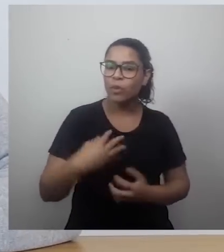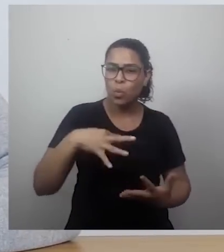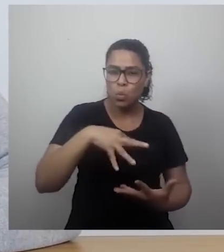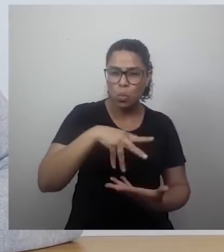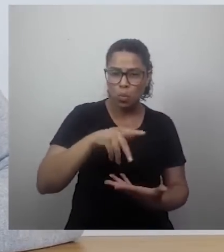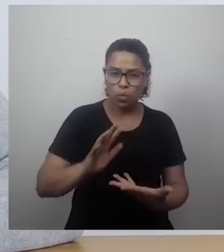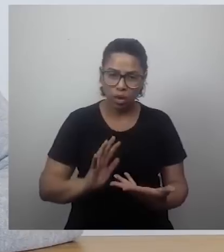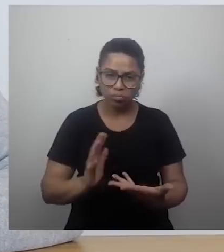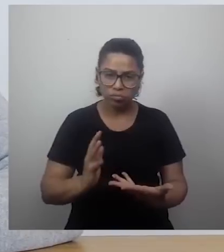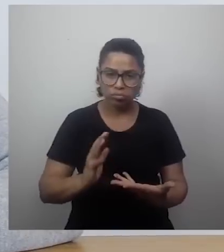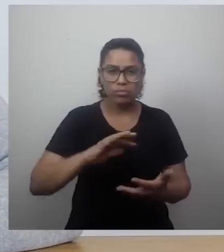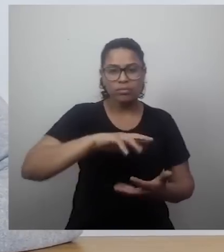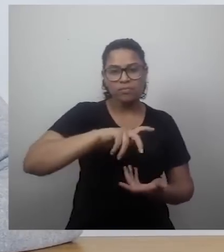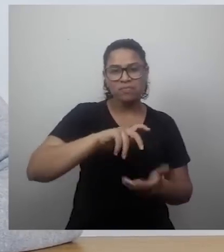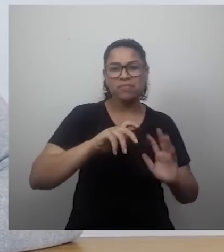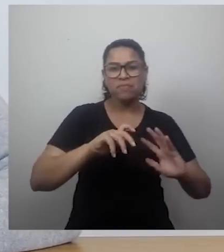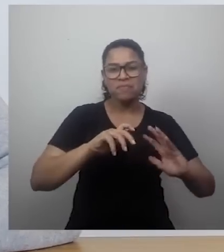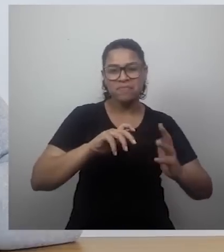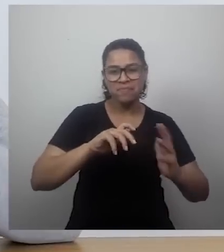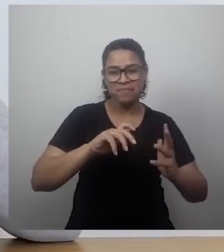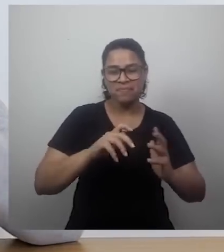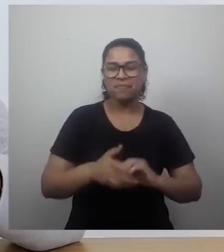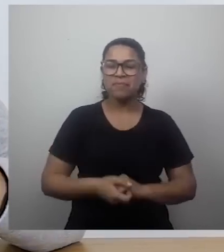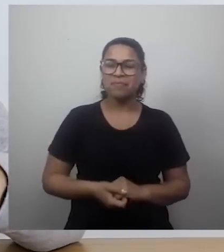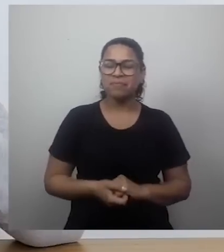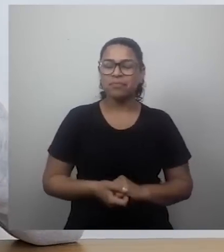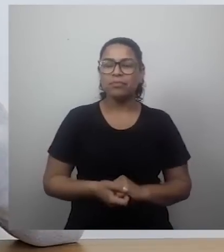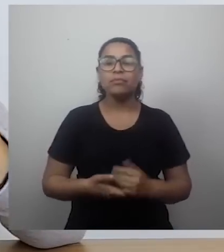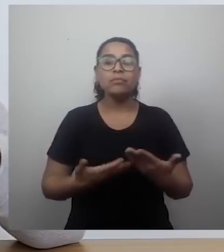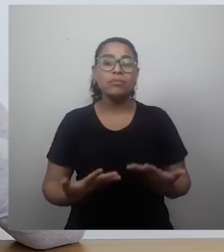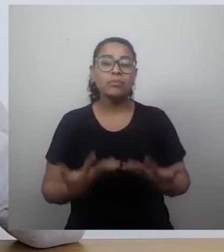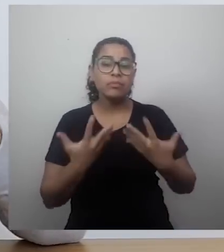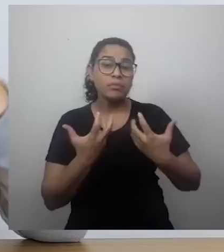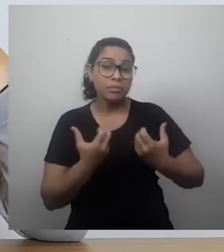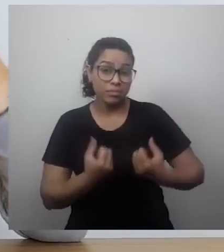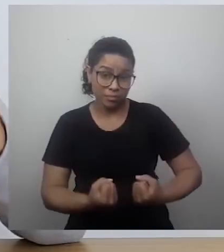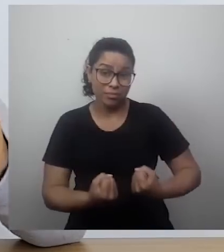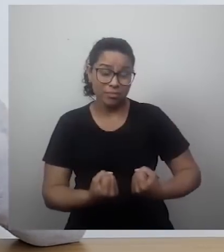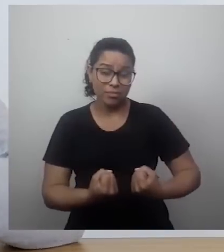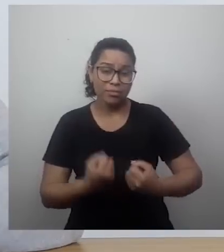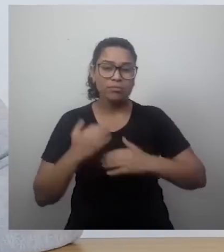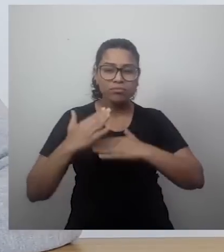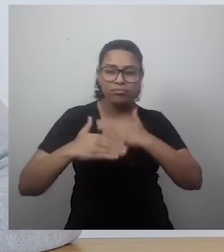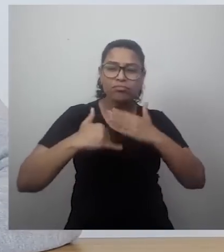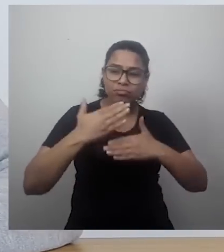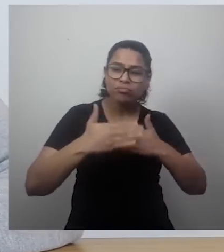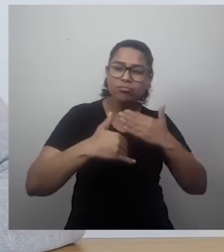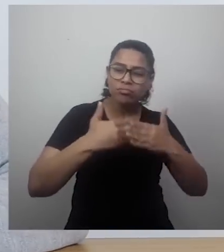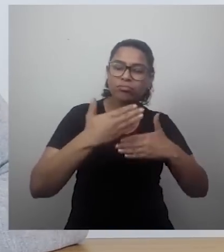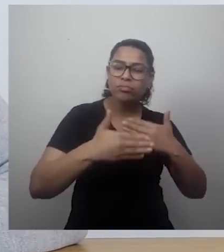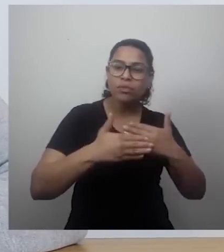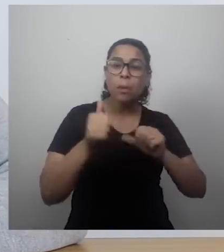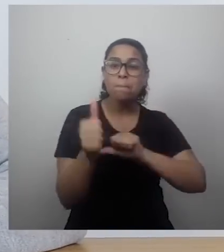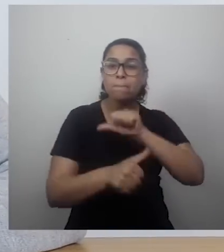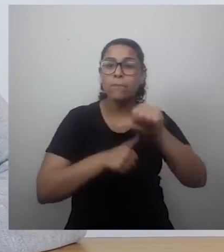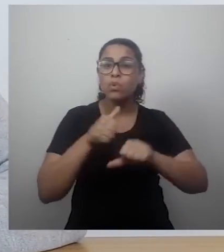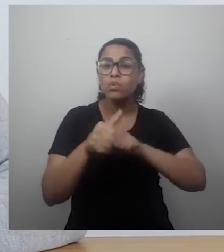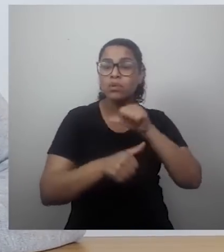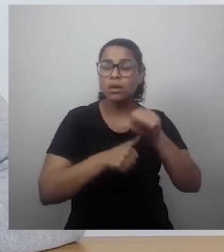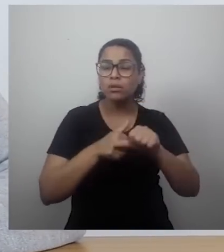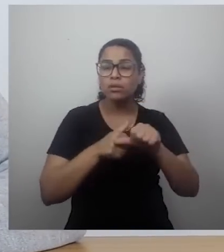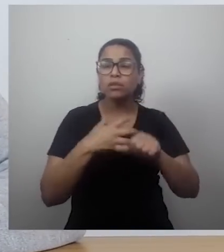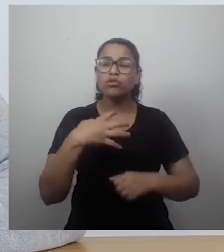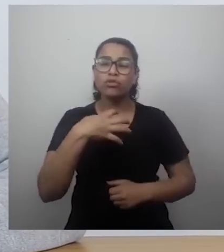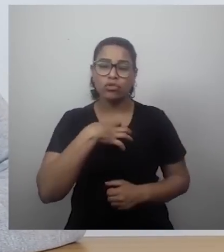dos povos ocidentais e orientais e foram ganhando mais adeptos ao longo do tempo, a partir das